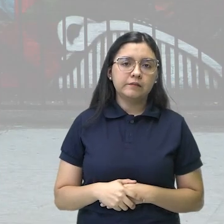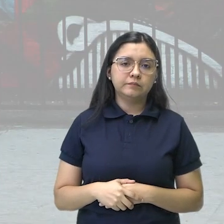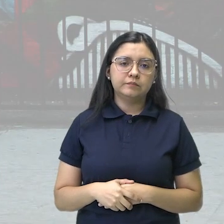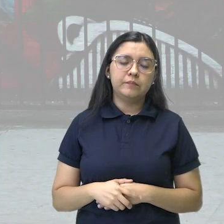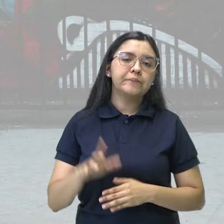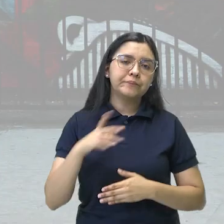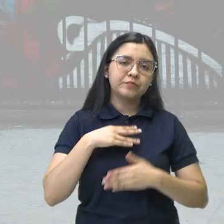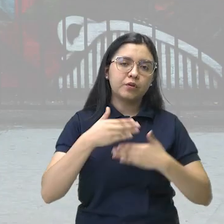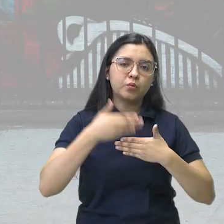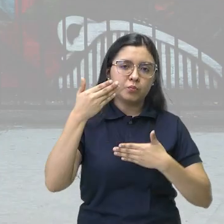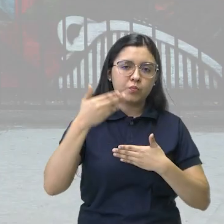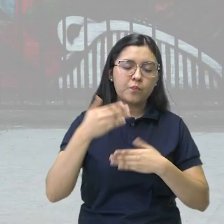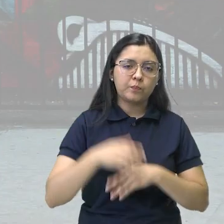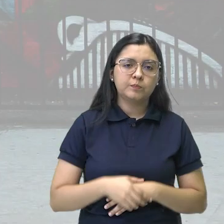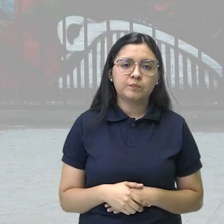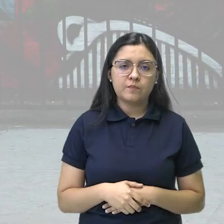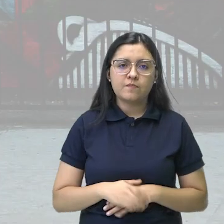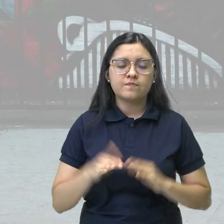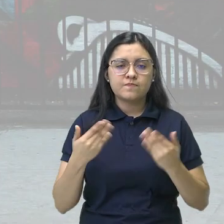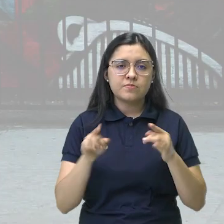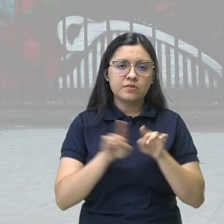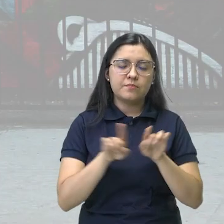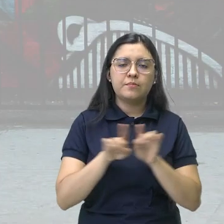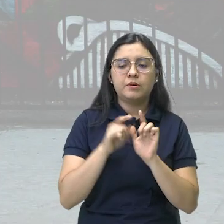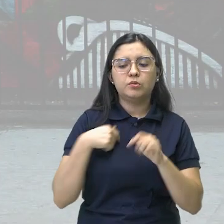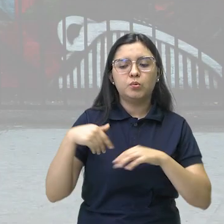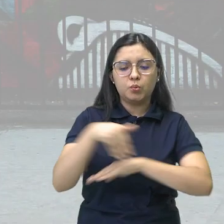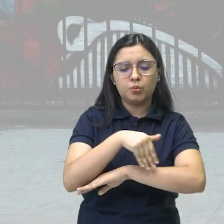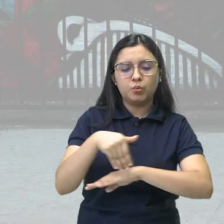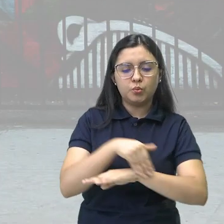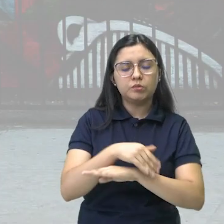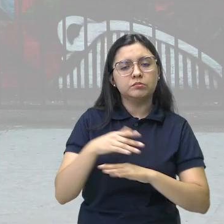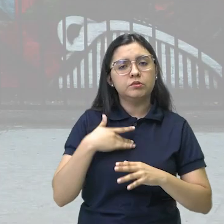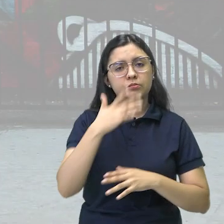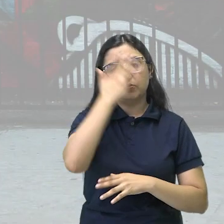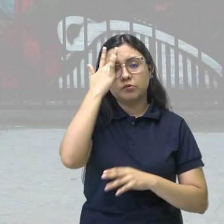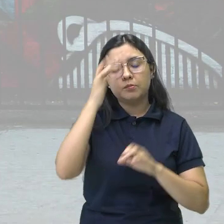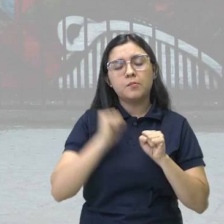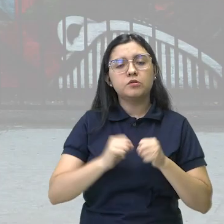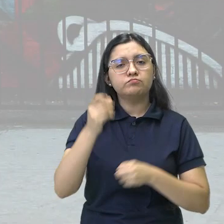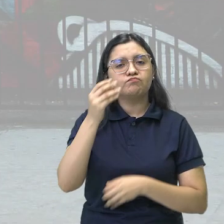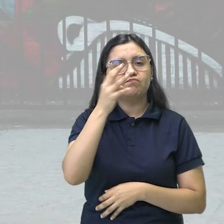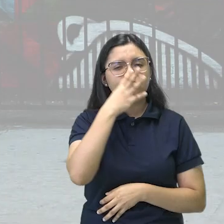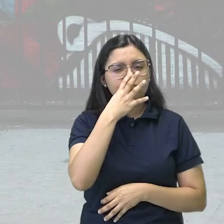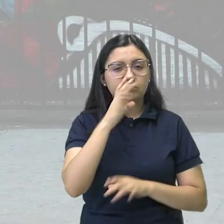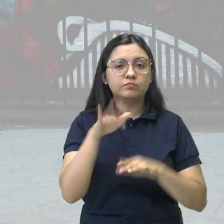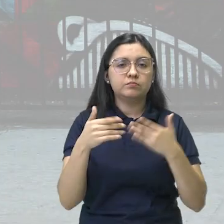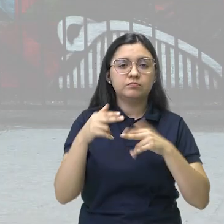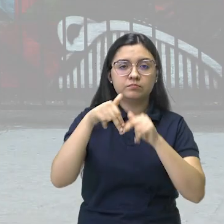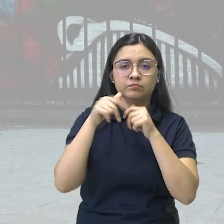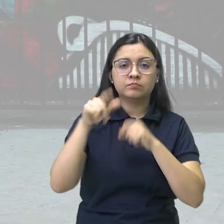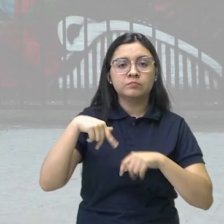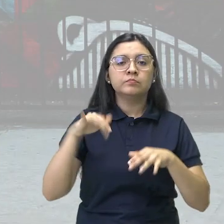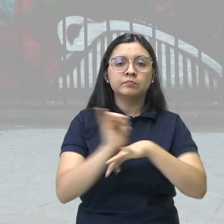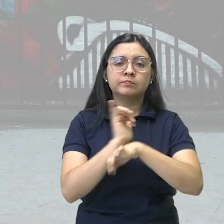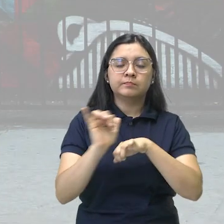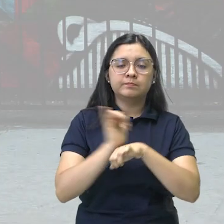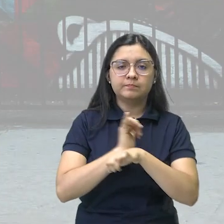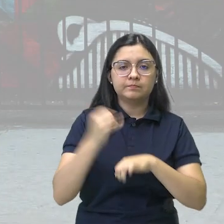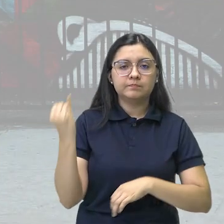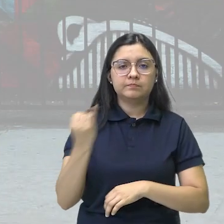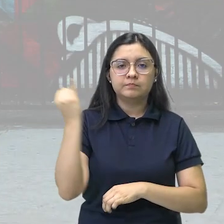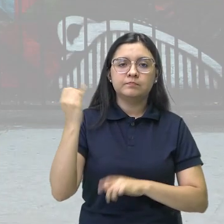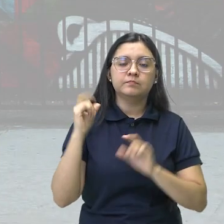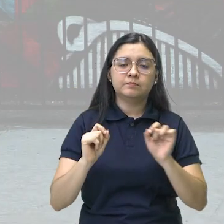ao céu, certo? Está nas ruas, acessível a todas. E justamente por isso é uma ferramenta